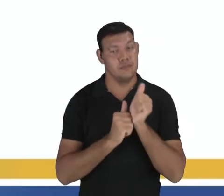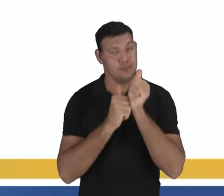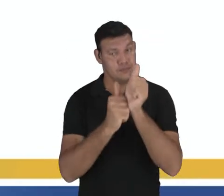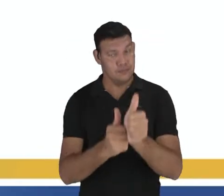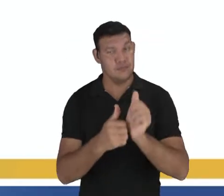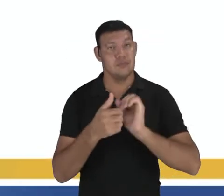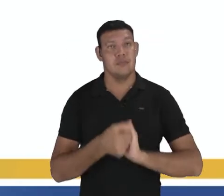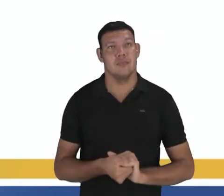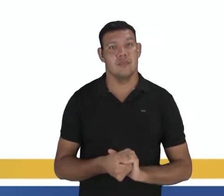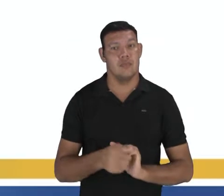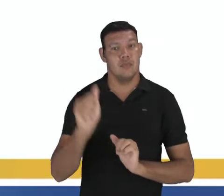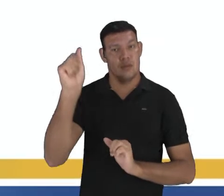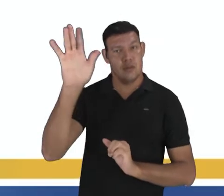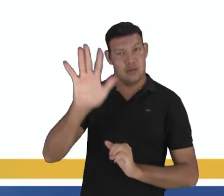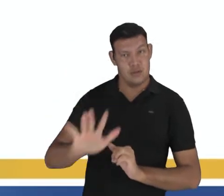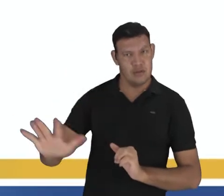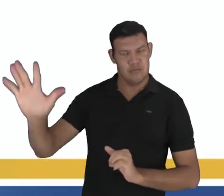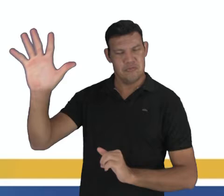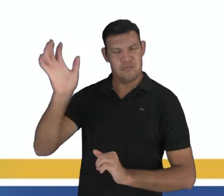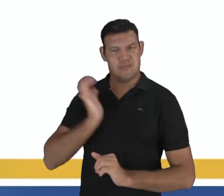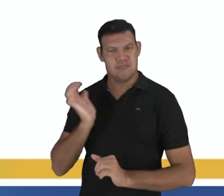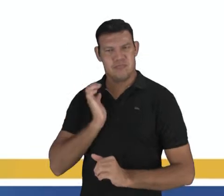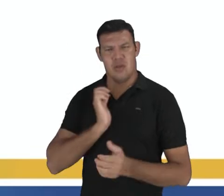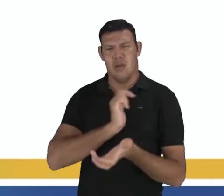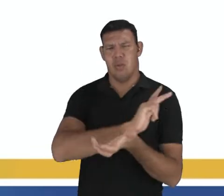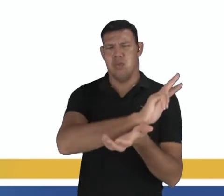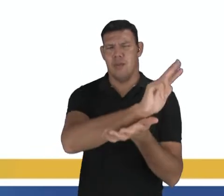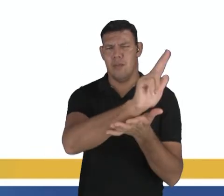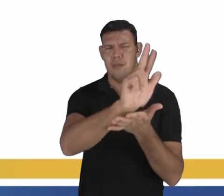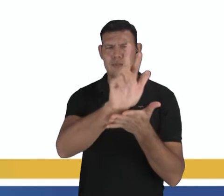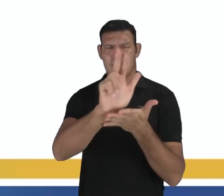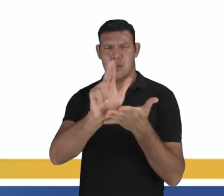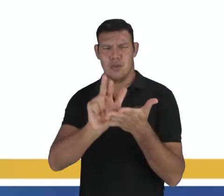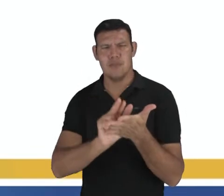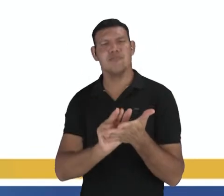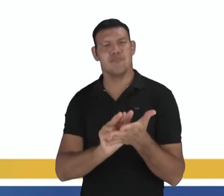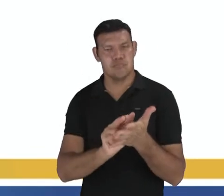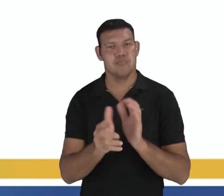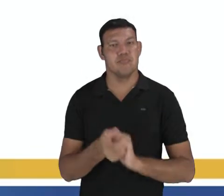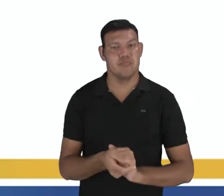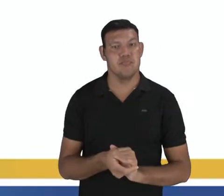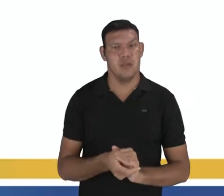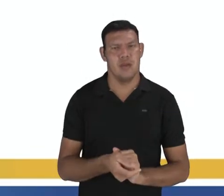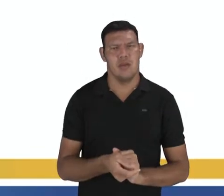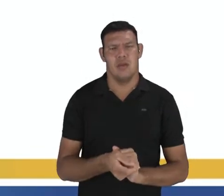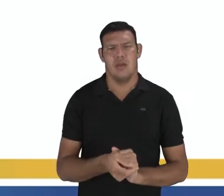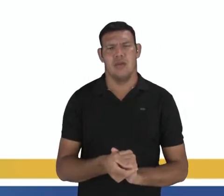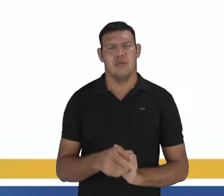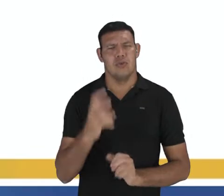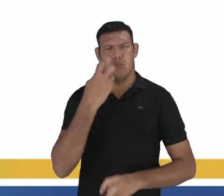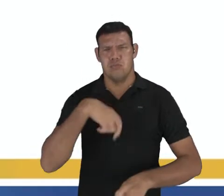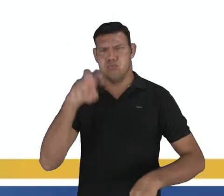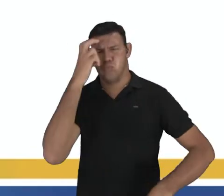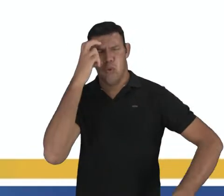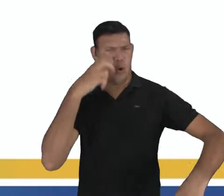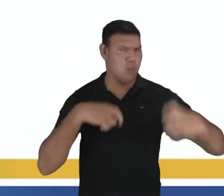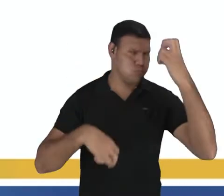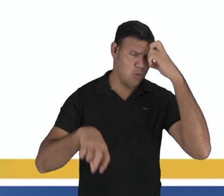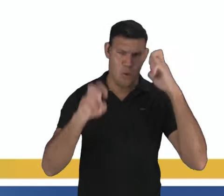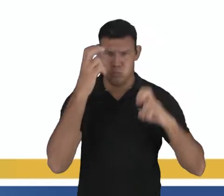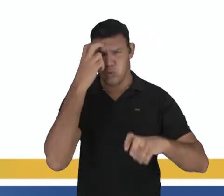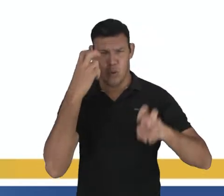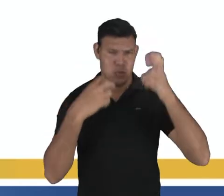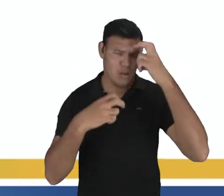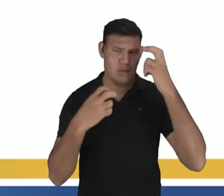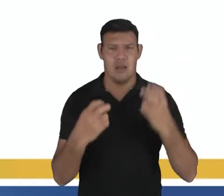acompanhassem. A África é rica em diversidade, fraciona-se em incontáveis culturas e fala